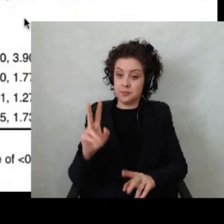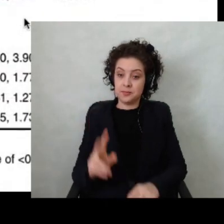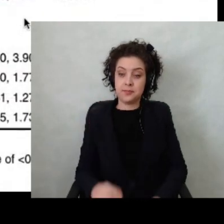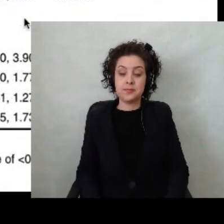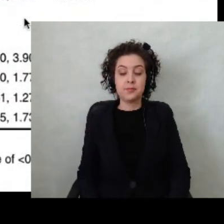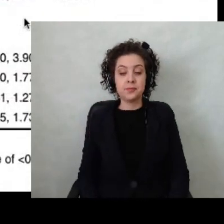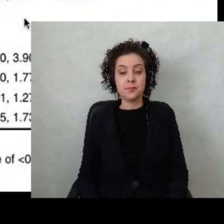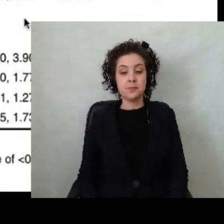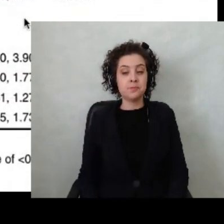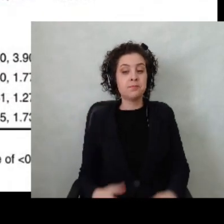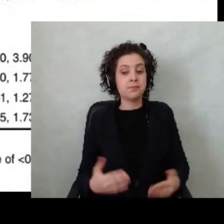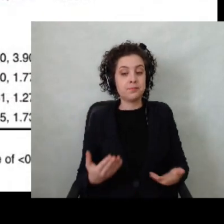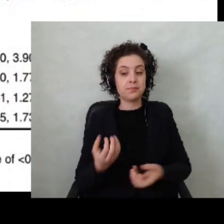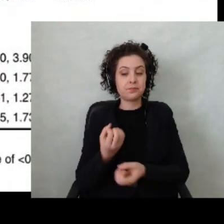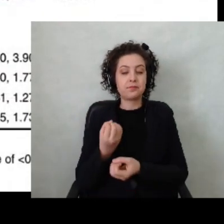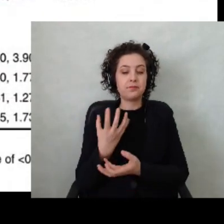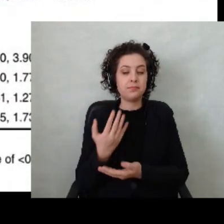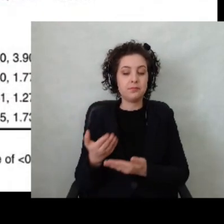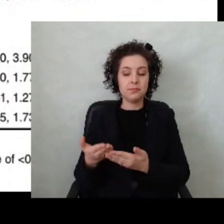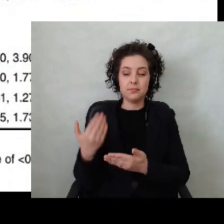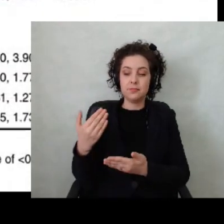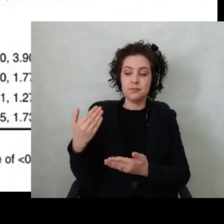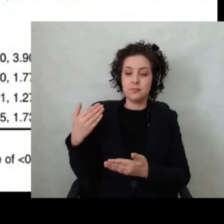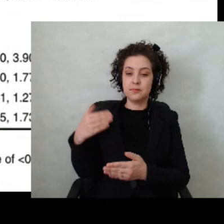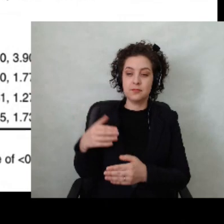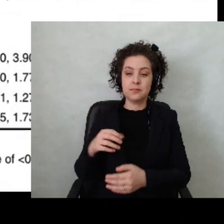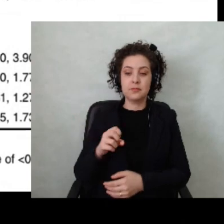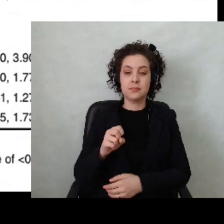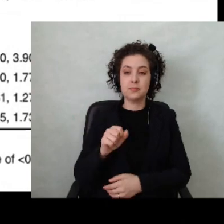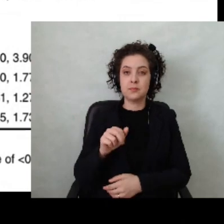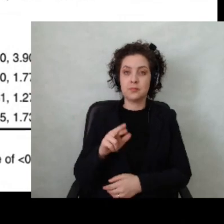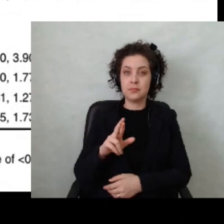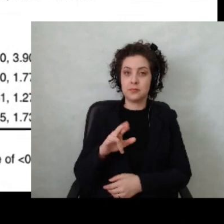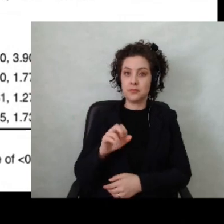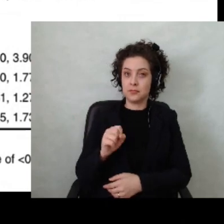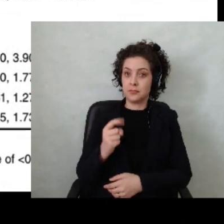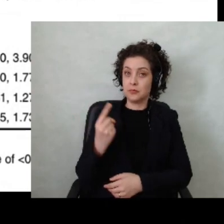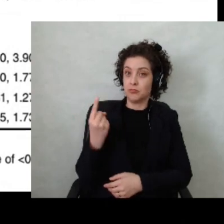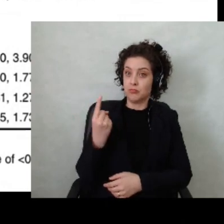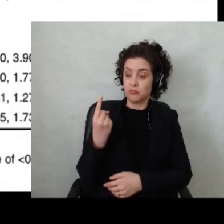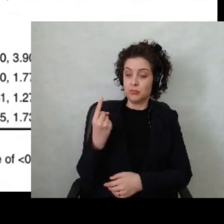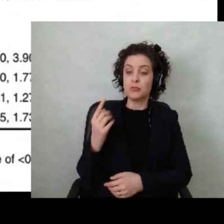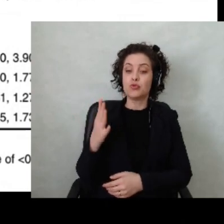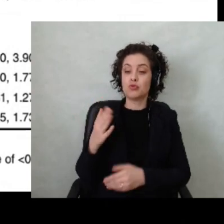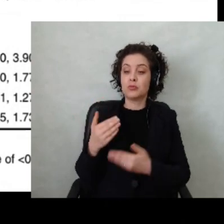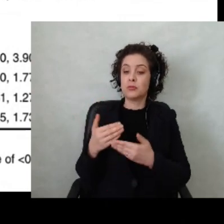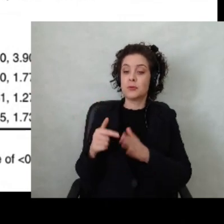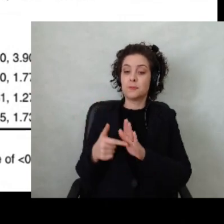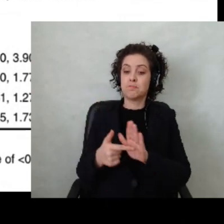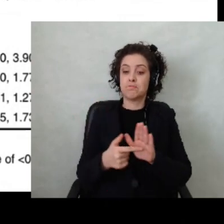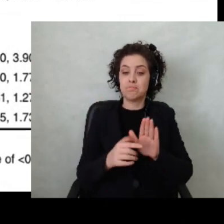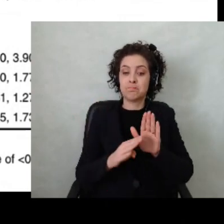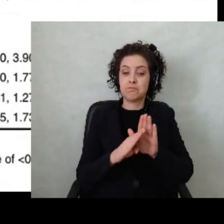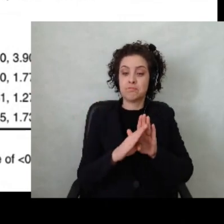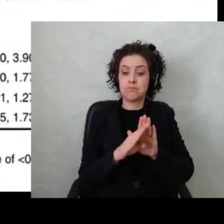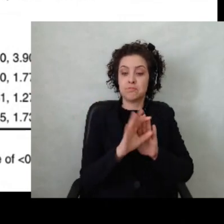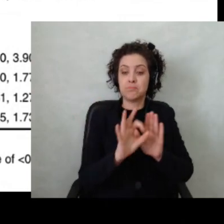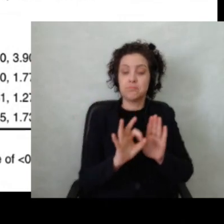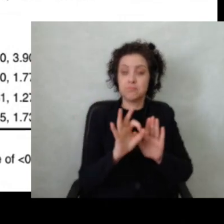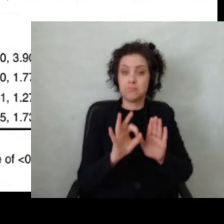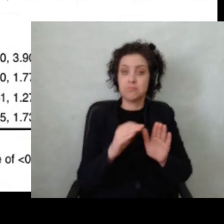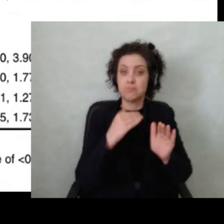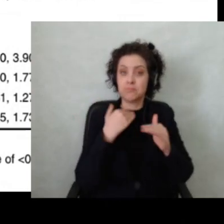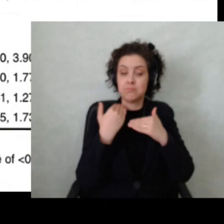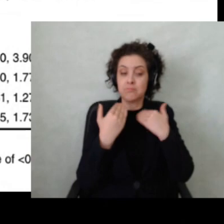Bem, dados anteriores em relação ao SARS-1 já mostravam uma alta taxa de mortes de homens